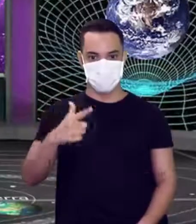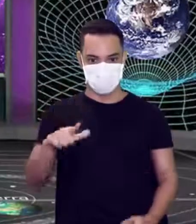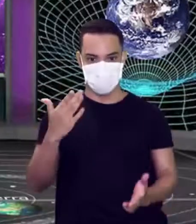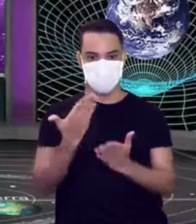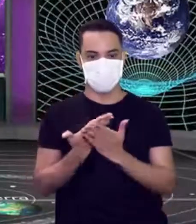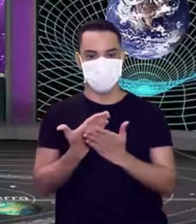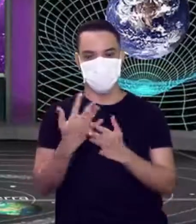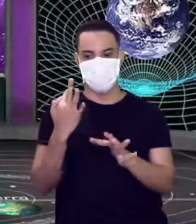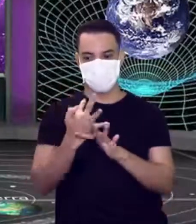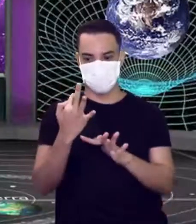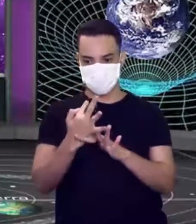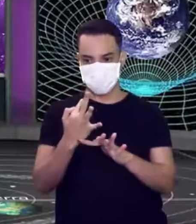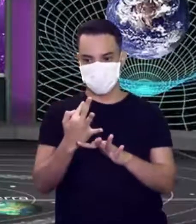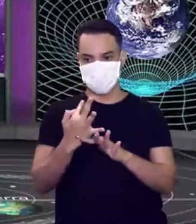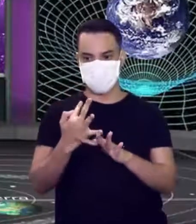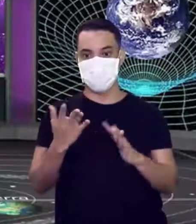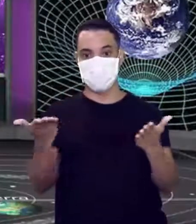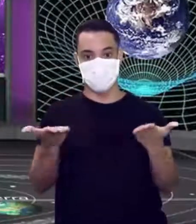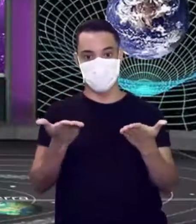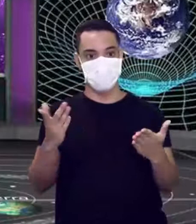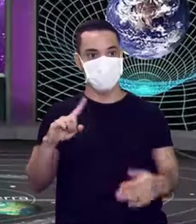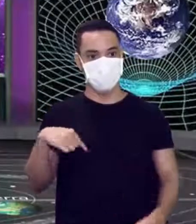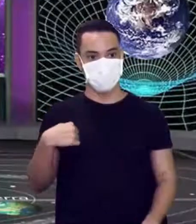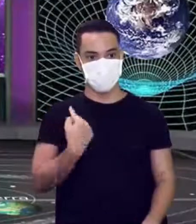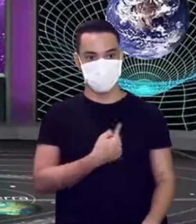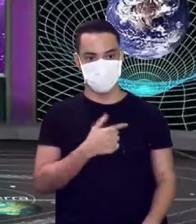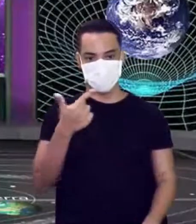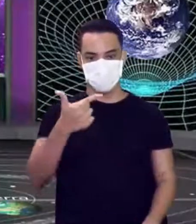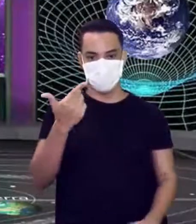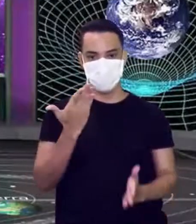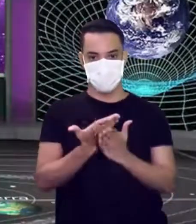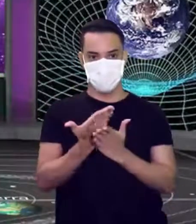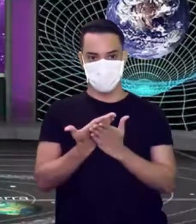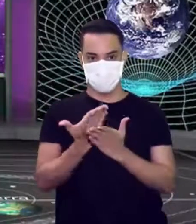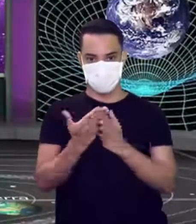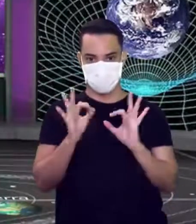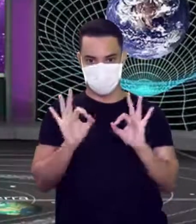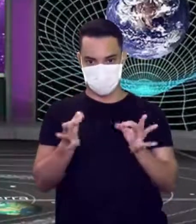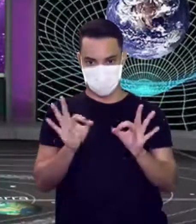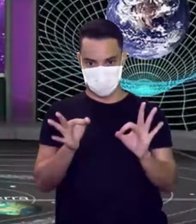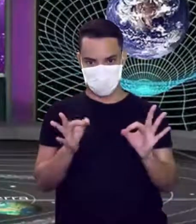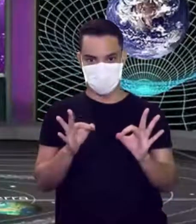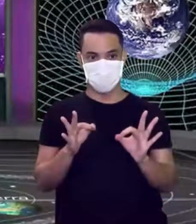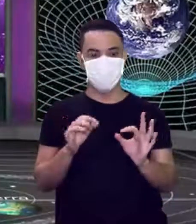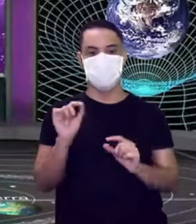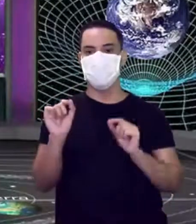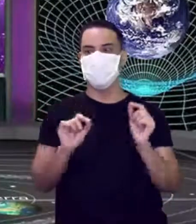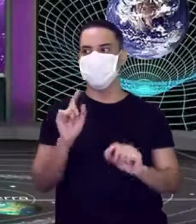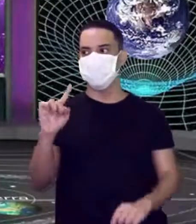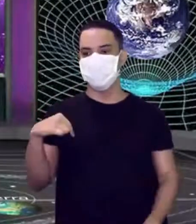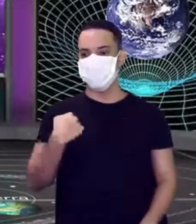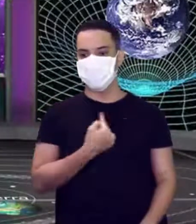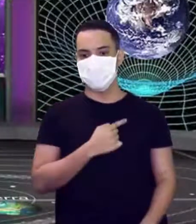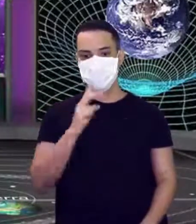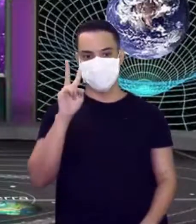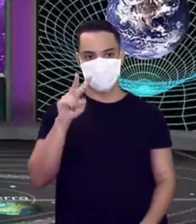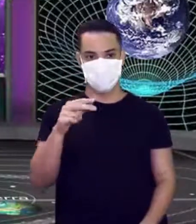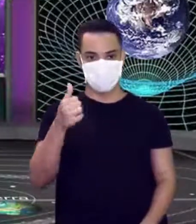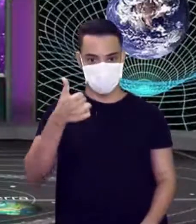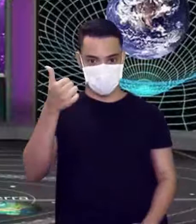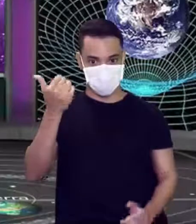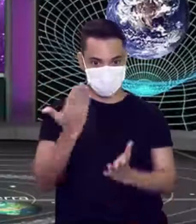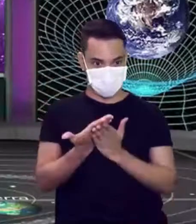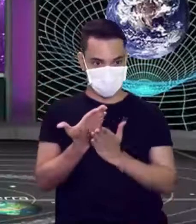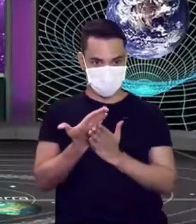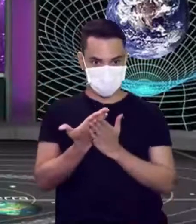física, ok? E hoje nós estamos aí na nossa segunda aula, correto? Pessoal, o que nós vimos lá na primeira aula?